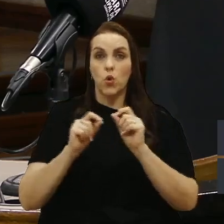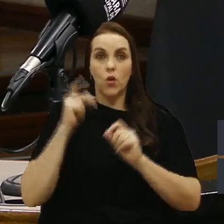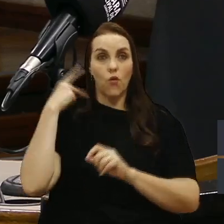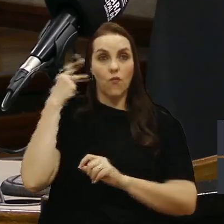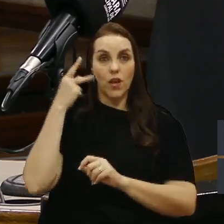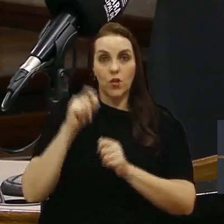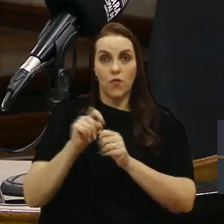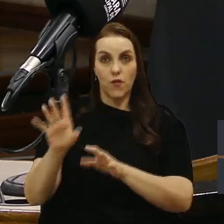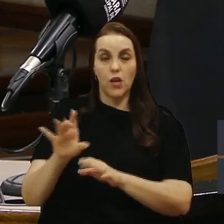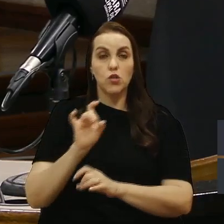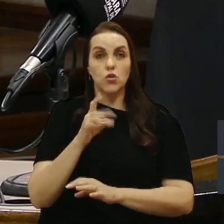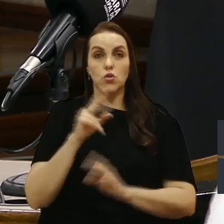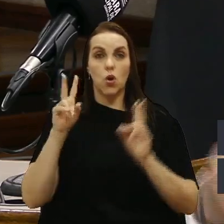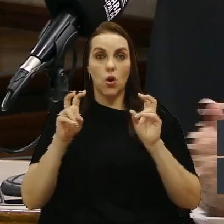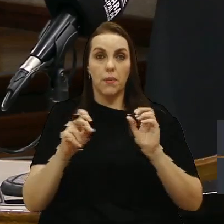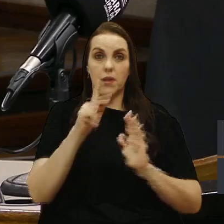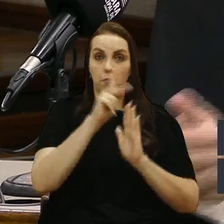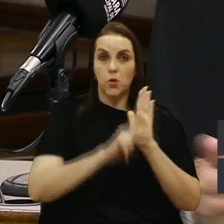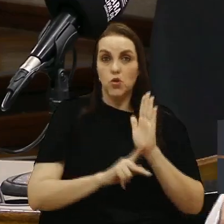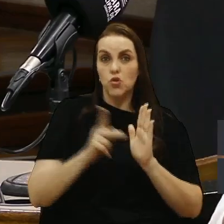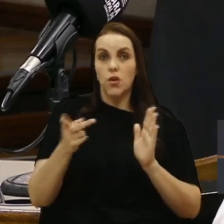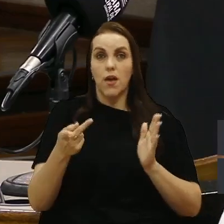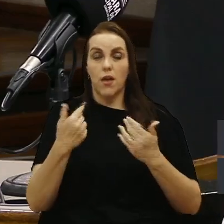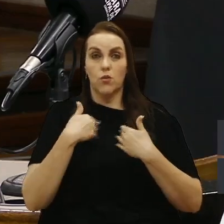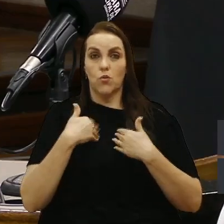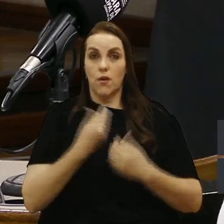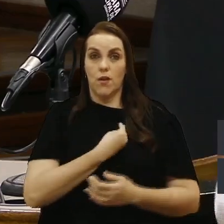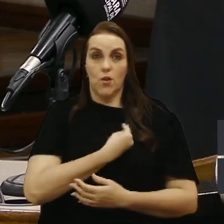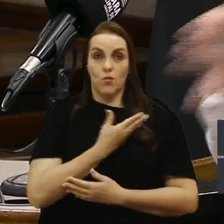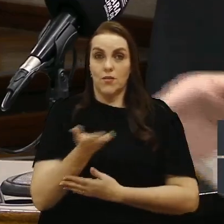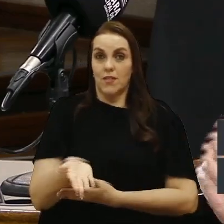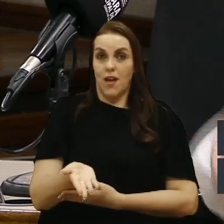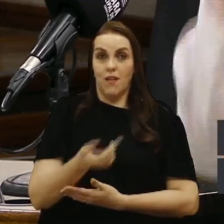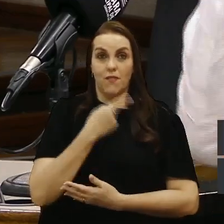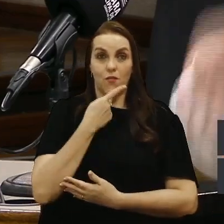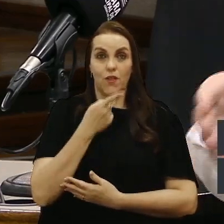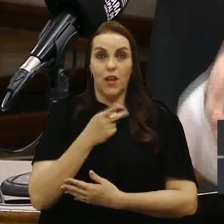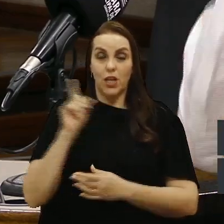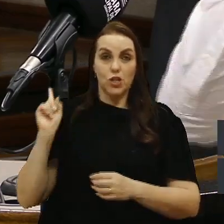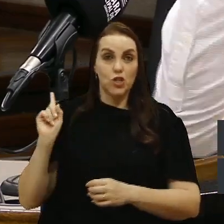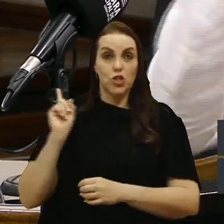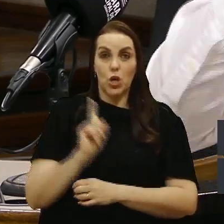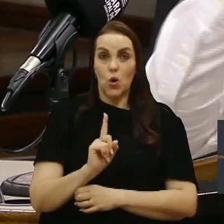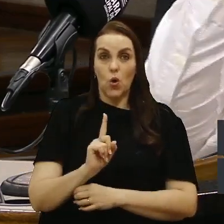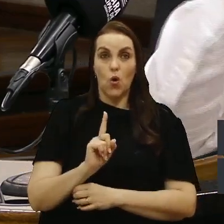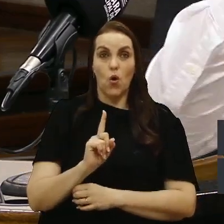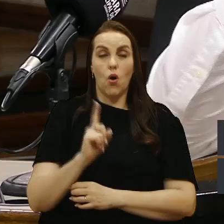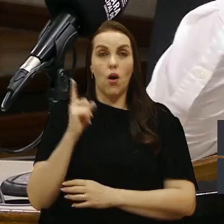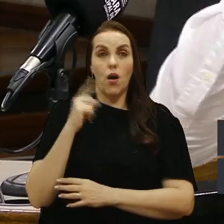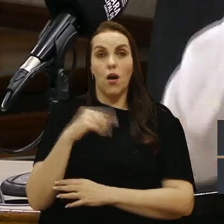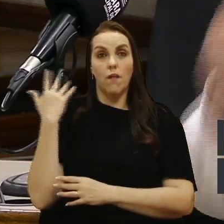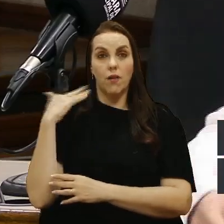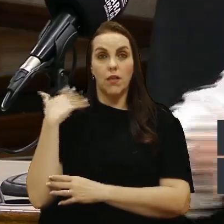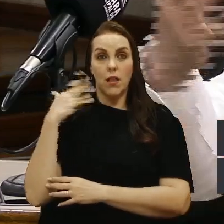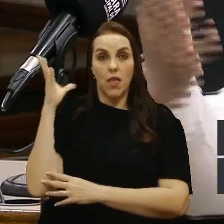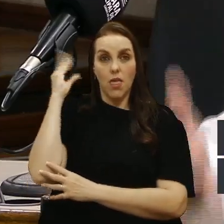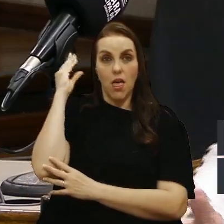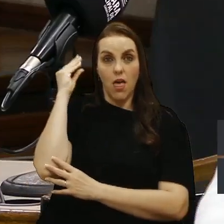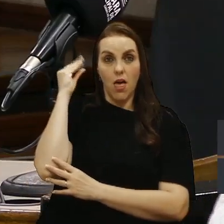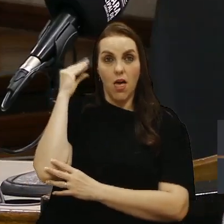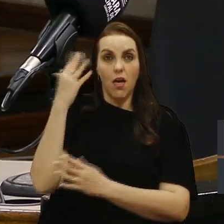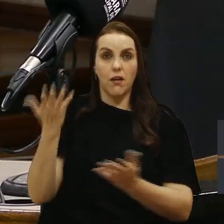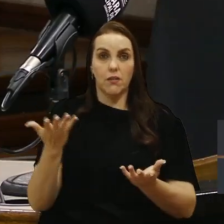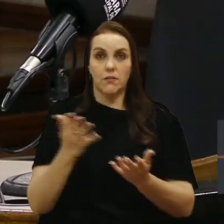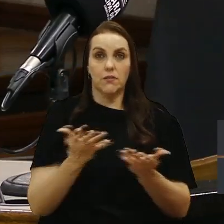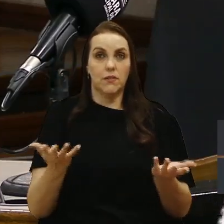comentar projetos e tudo mais. Ele nem aqui estava quando eu falei. Chegou ali, a vereadora Andressa foi no ouvido dele, ele já